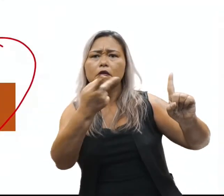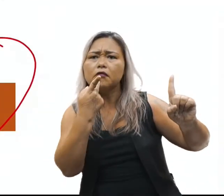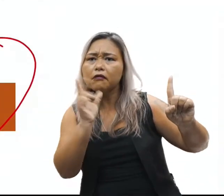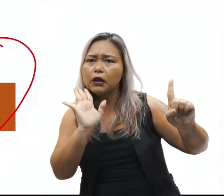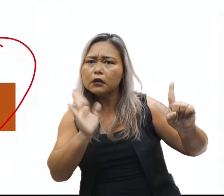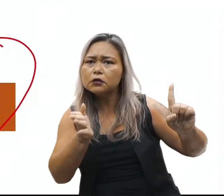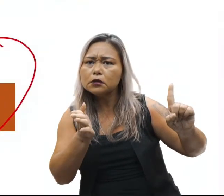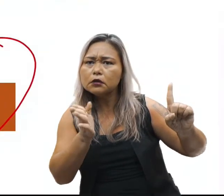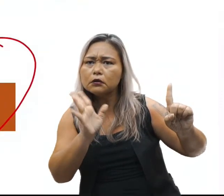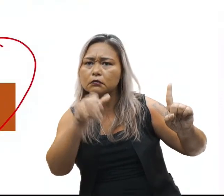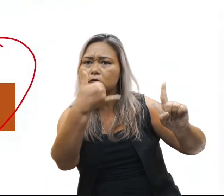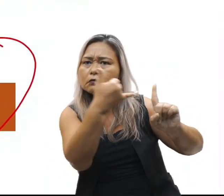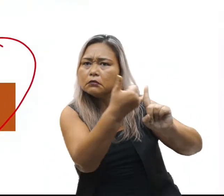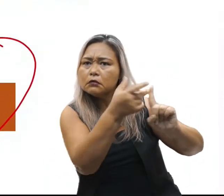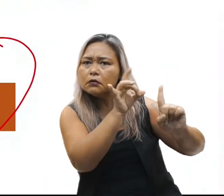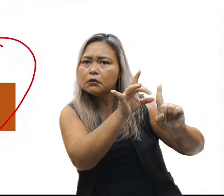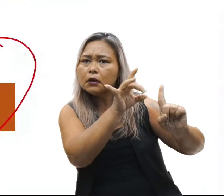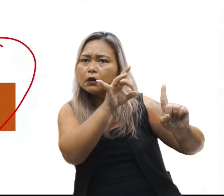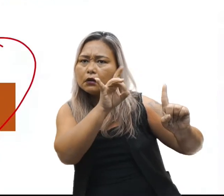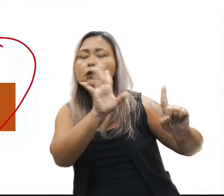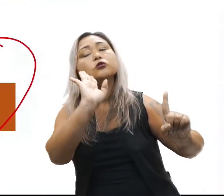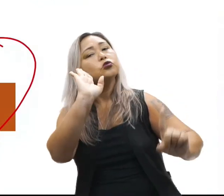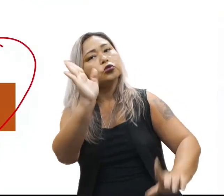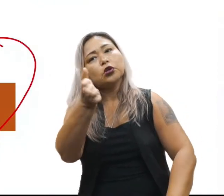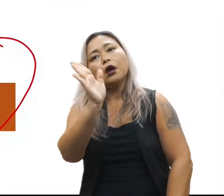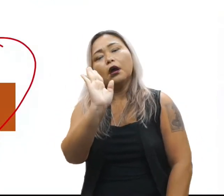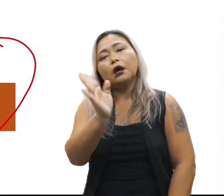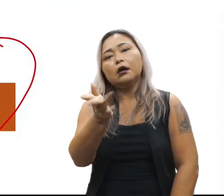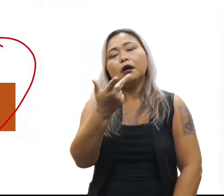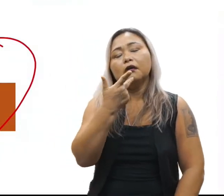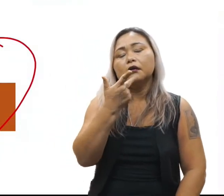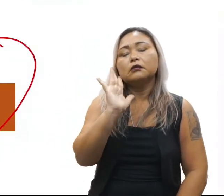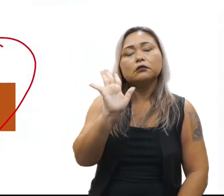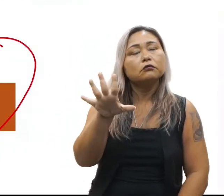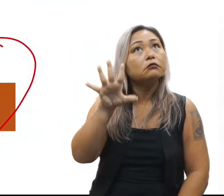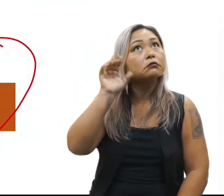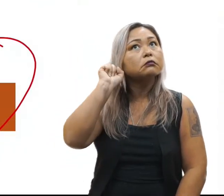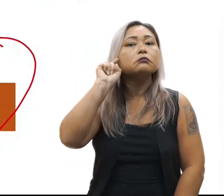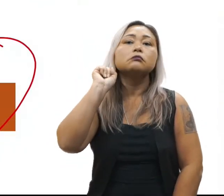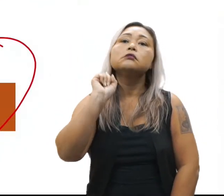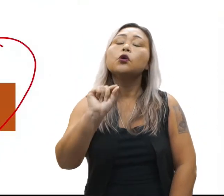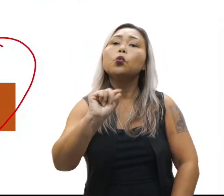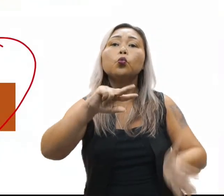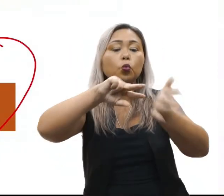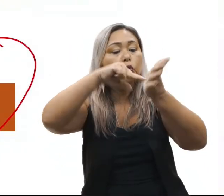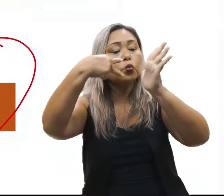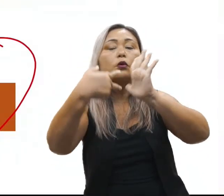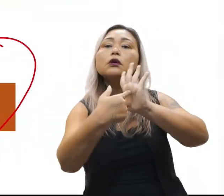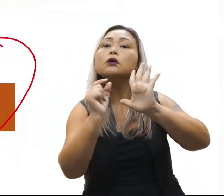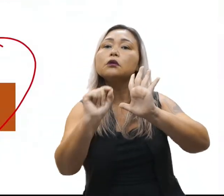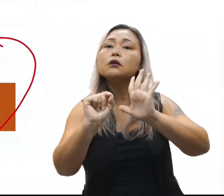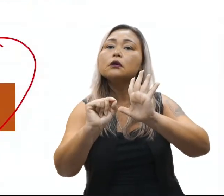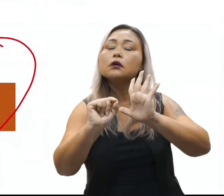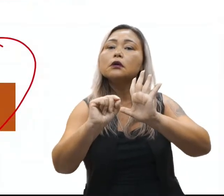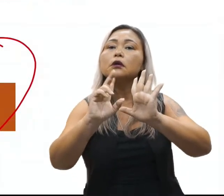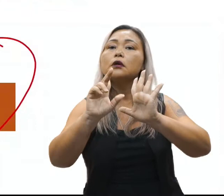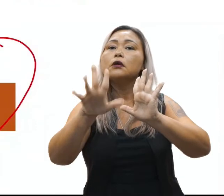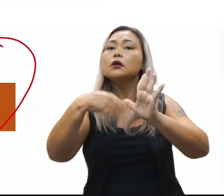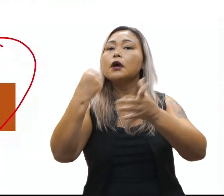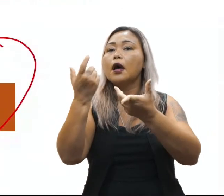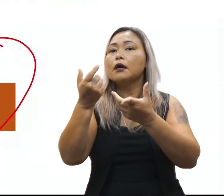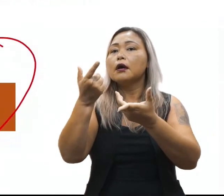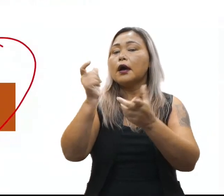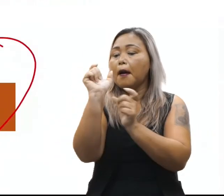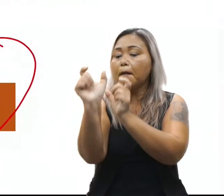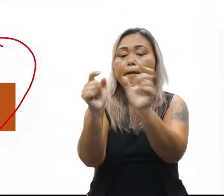xenofobia? Com certeza você já deve ter ouvido falar, né? O que significa, então, etimologicamente, o